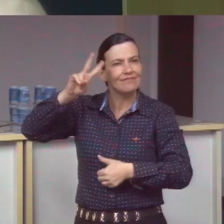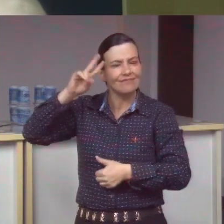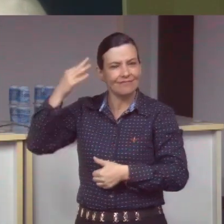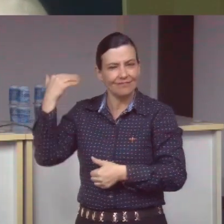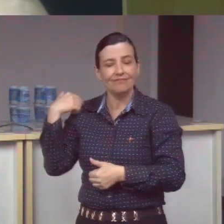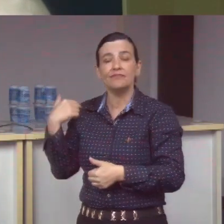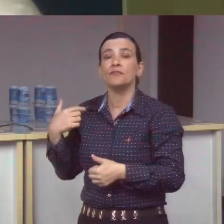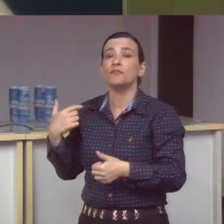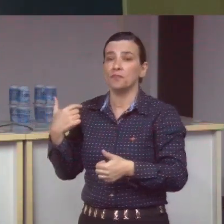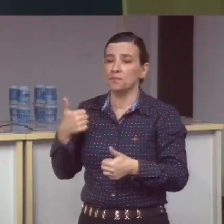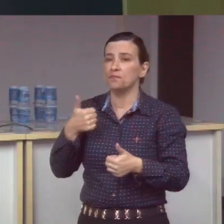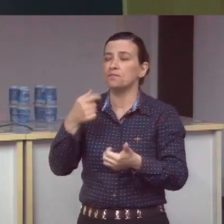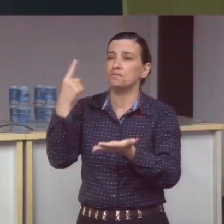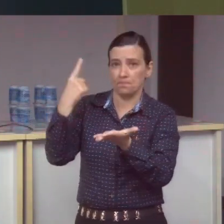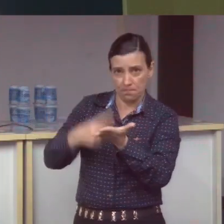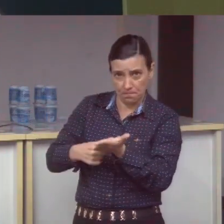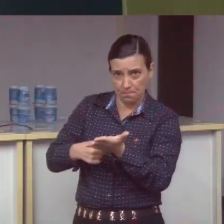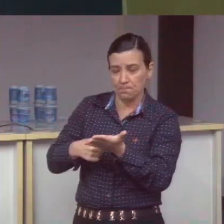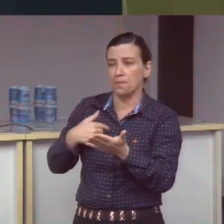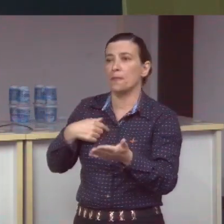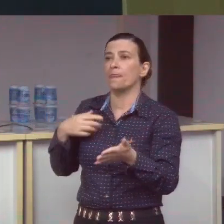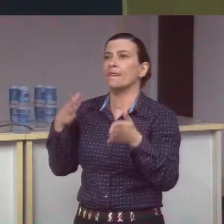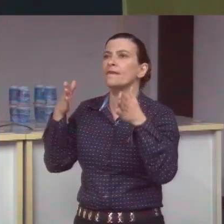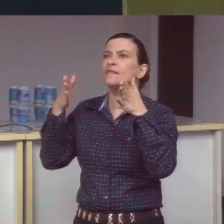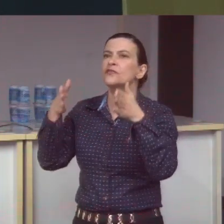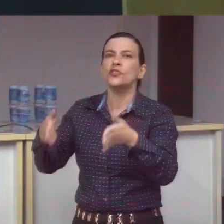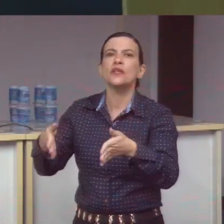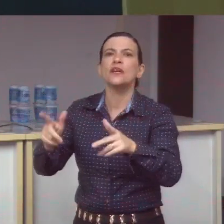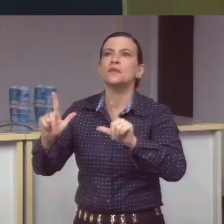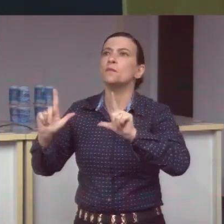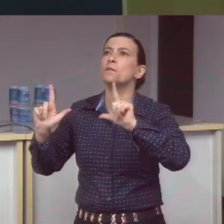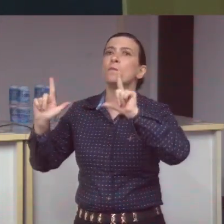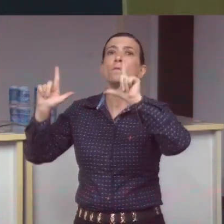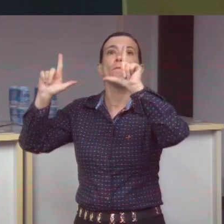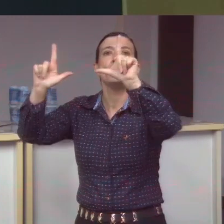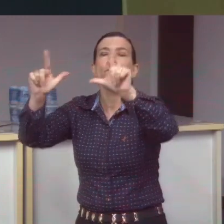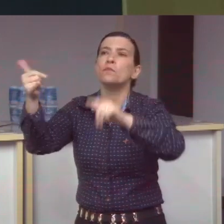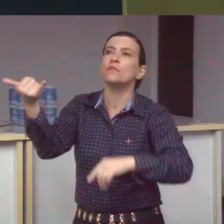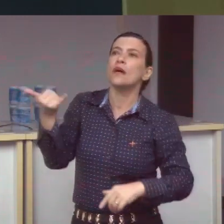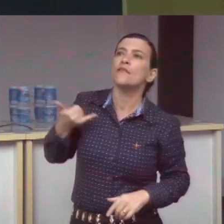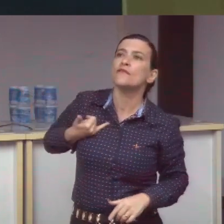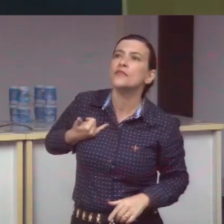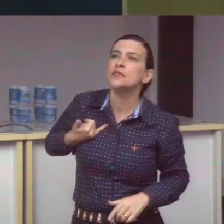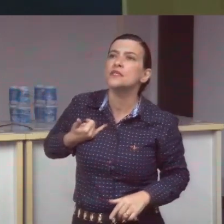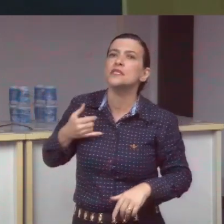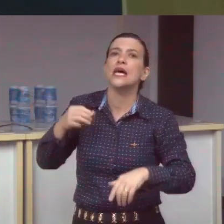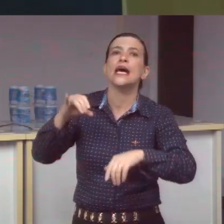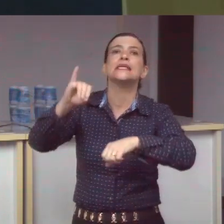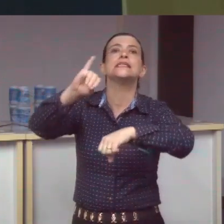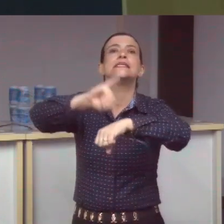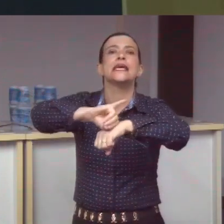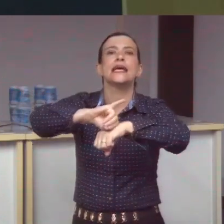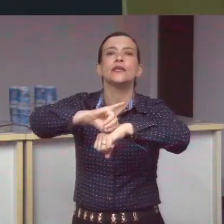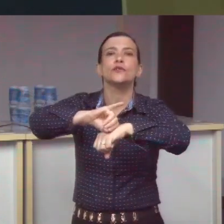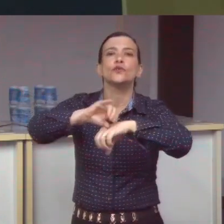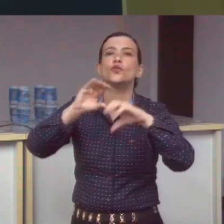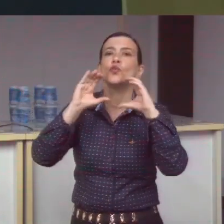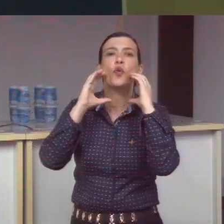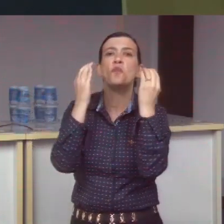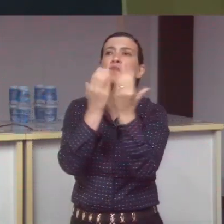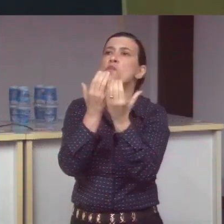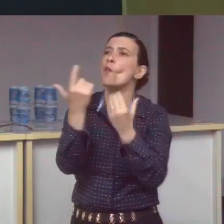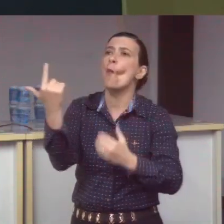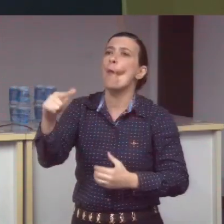lá, não tinha nenhuma placa para centro comunitário. Abordamos uma senhora que nos